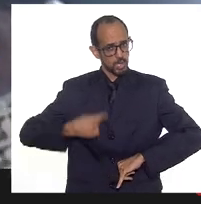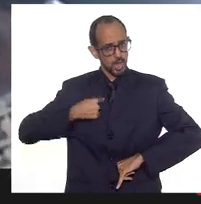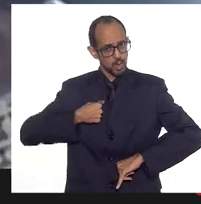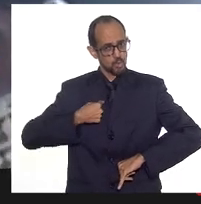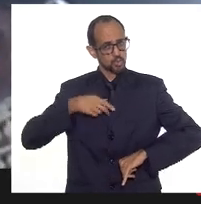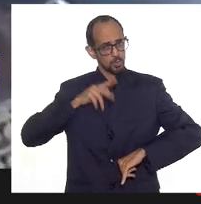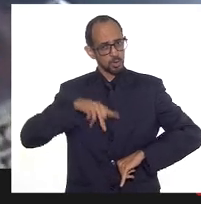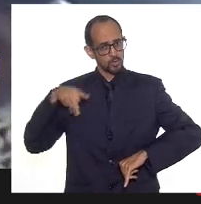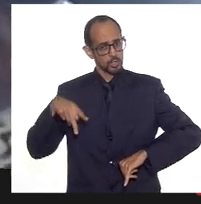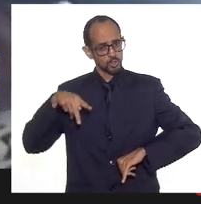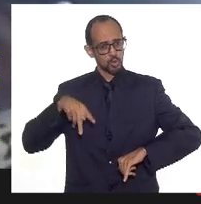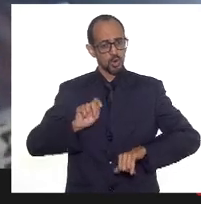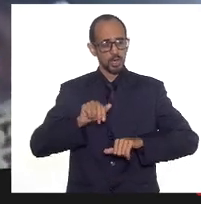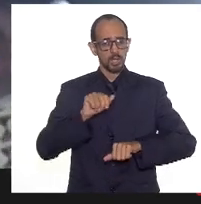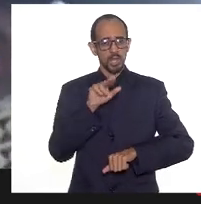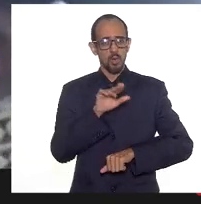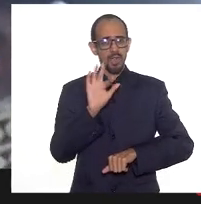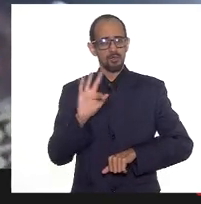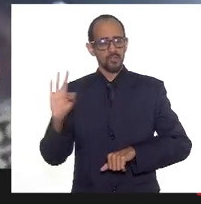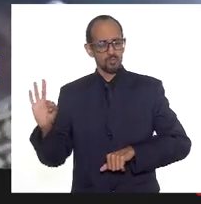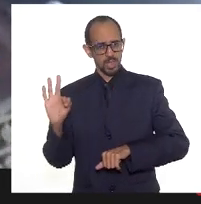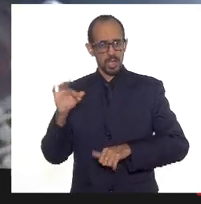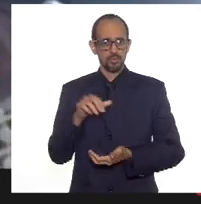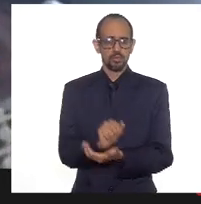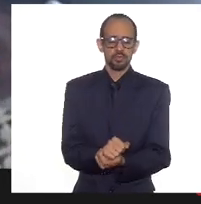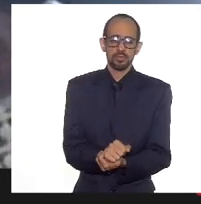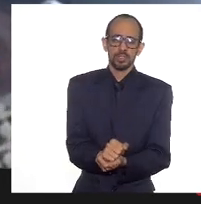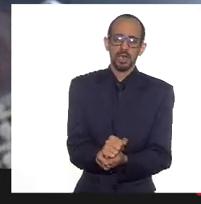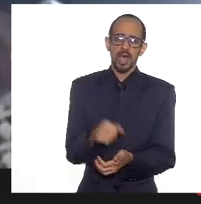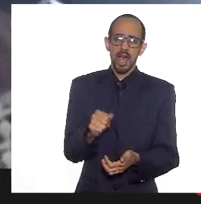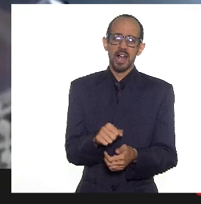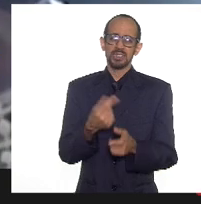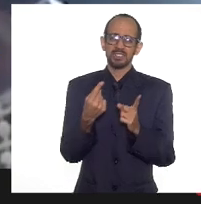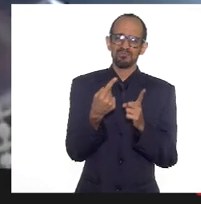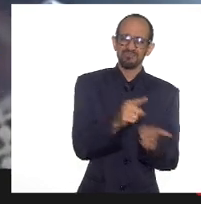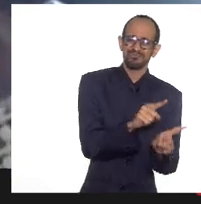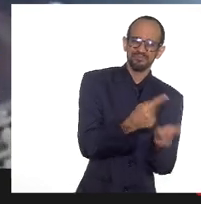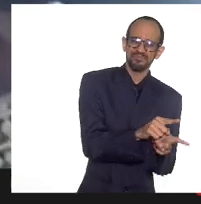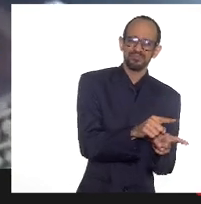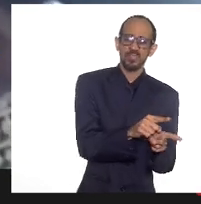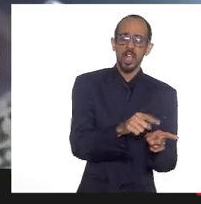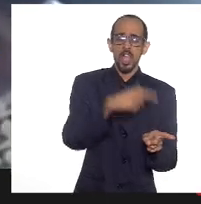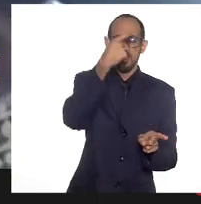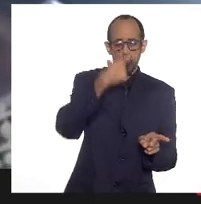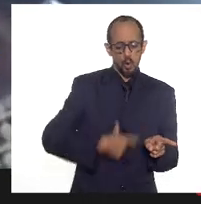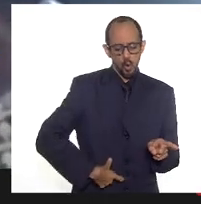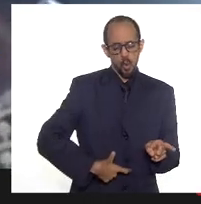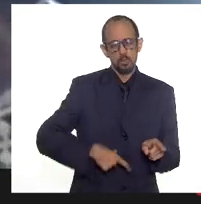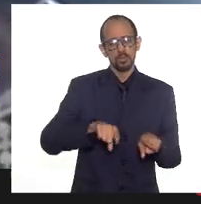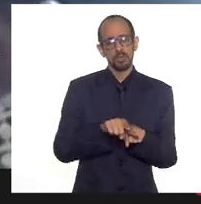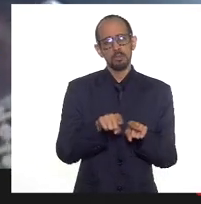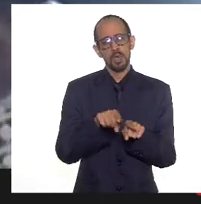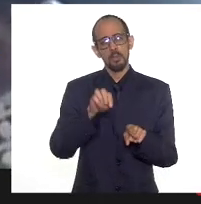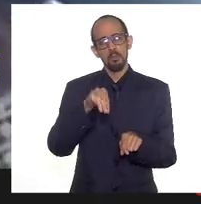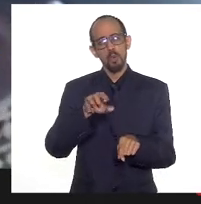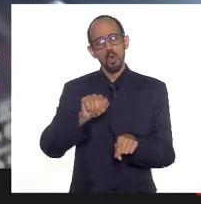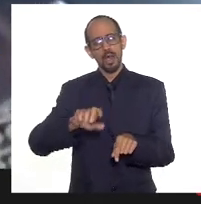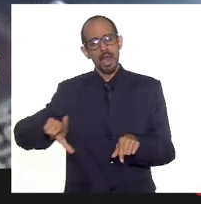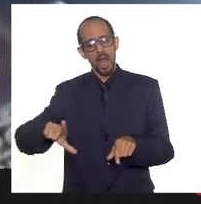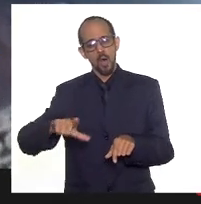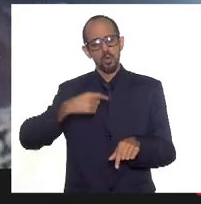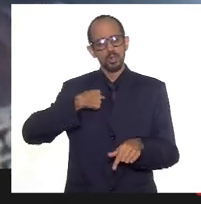Fluminense é uma honra e um desafio. As agressões físicas e morais que pude presenciar, As histórias que pude escutar